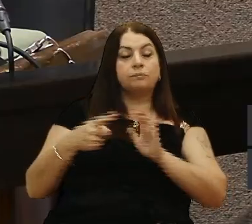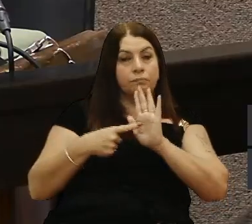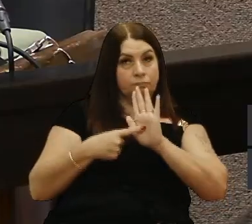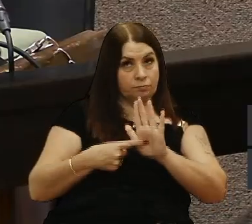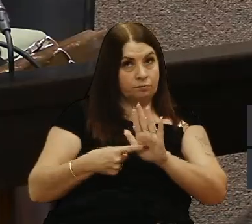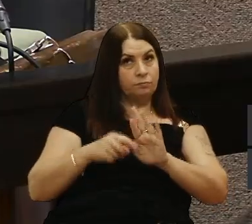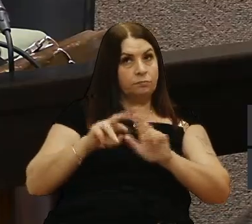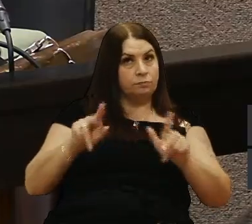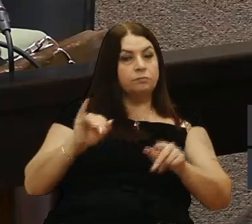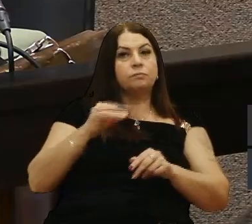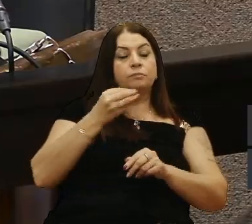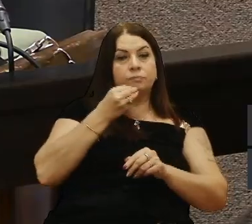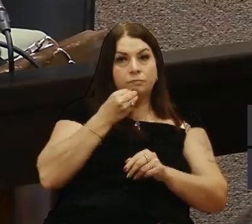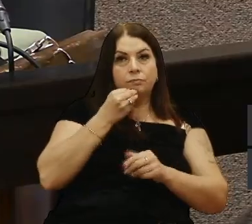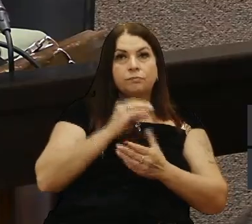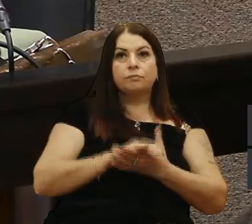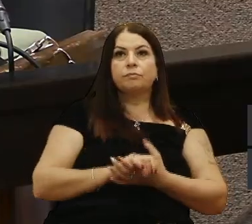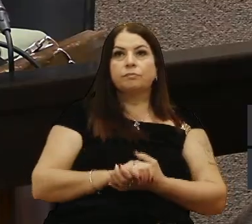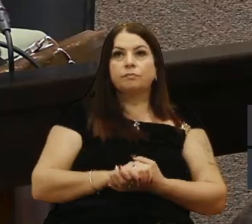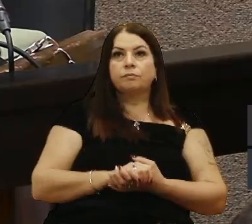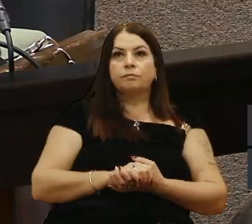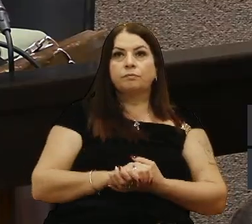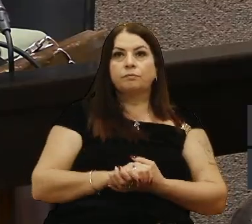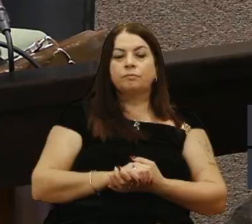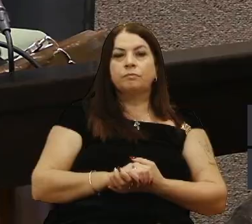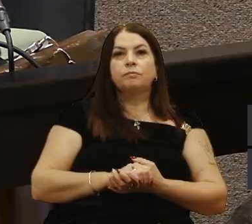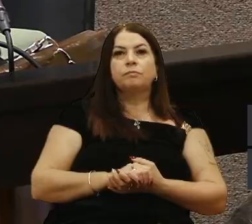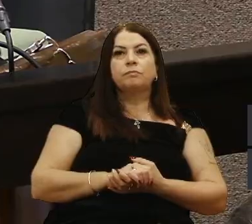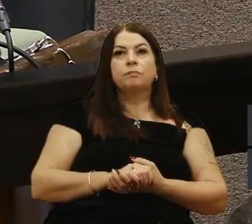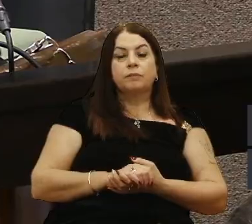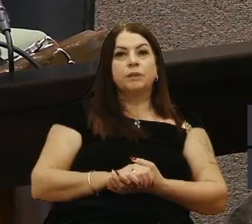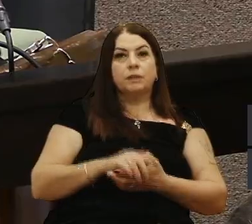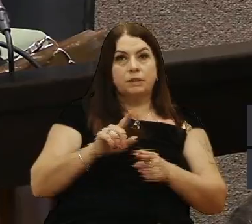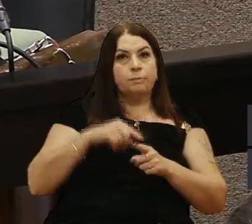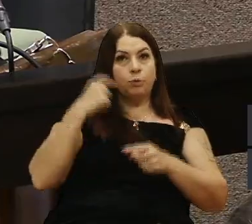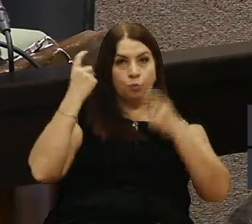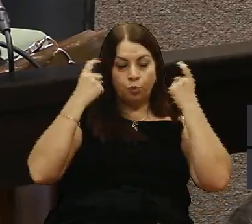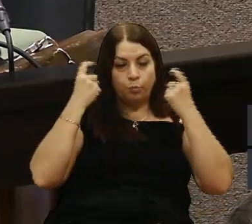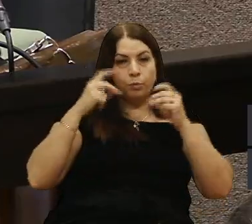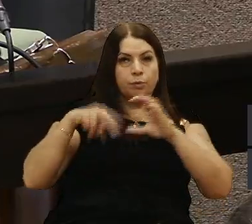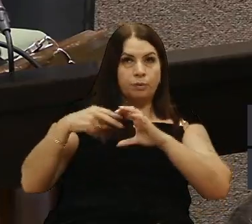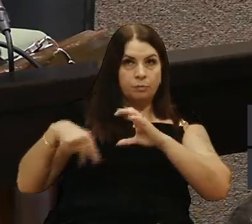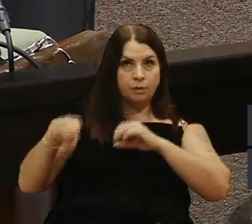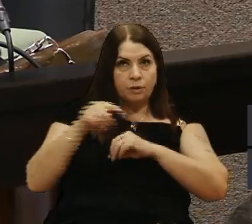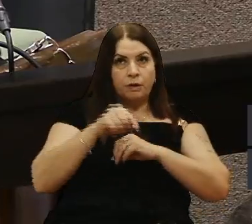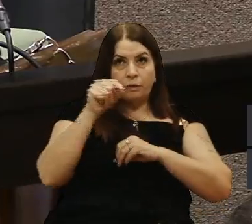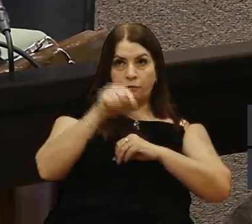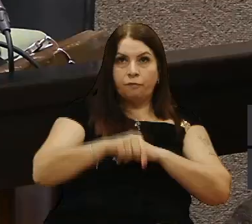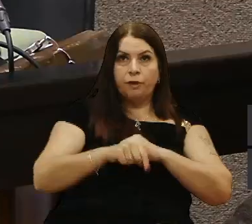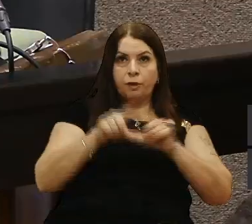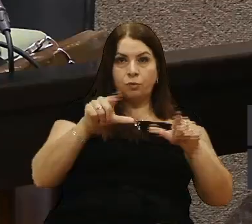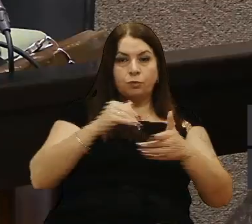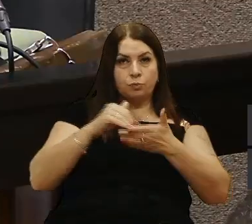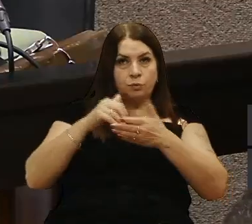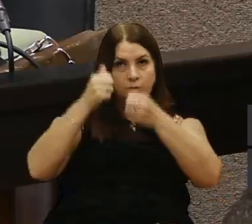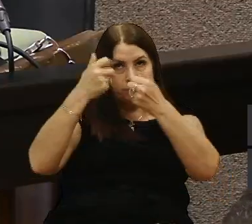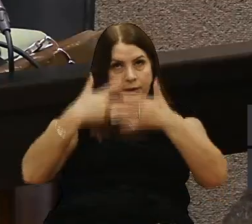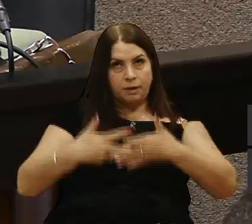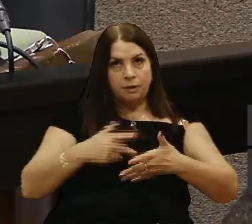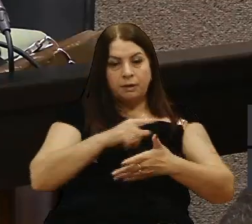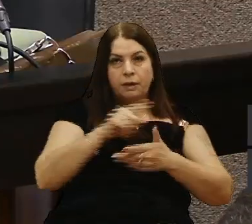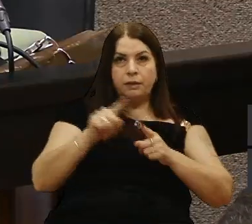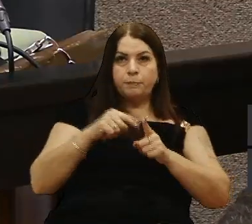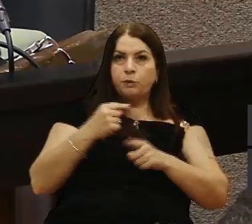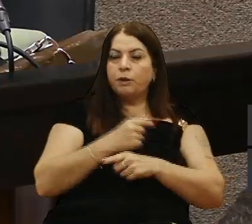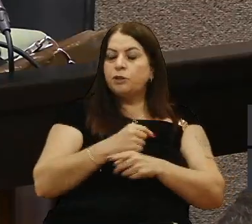em diversas oportunidades, né, que se importa com a Câmara de Vereadores, veio nos gabinetes explicar diversas